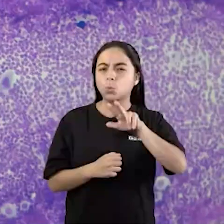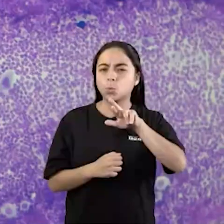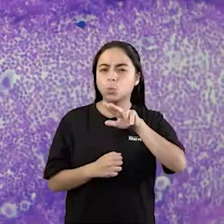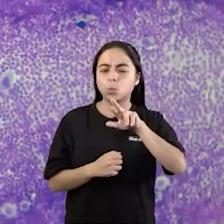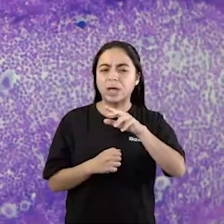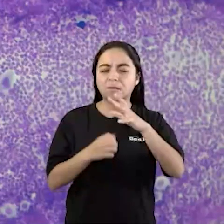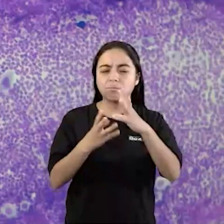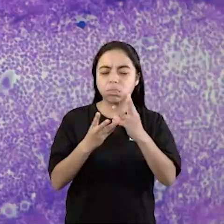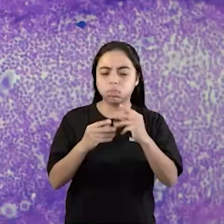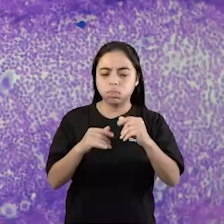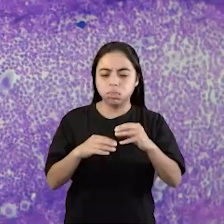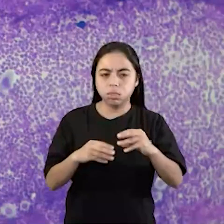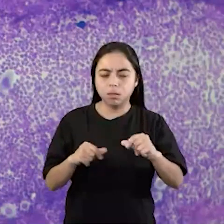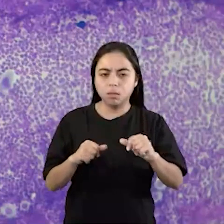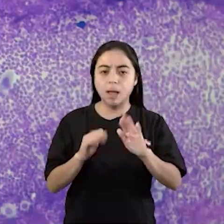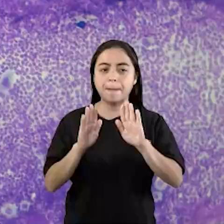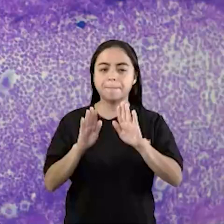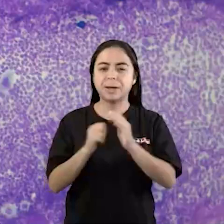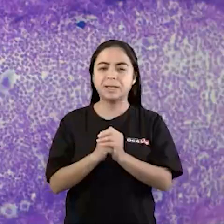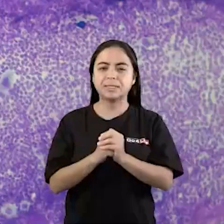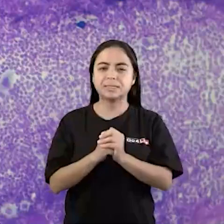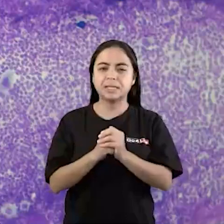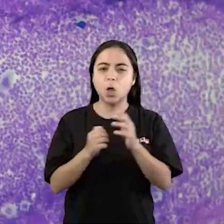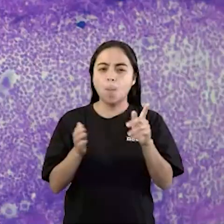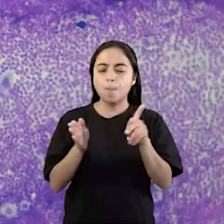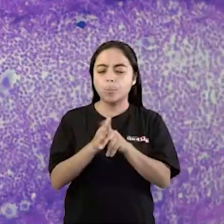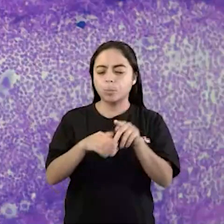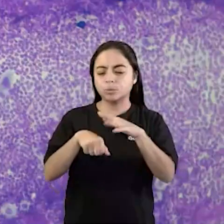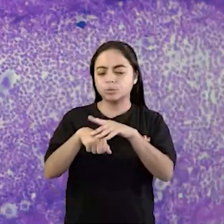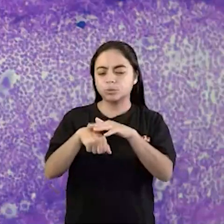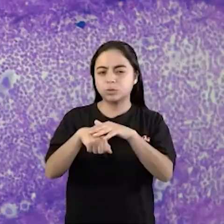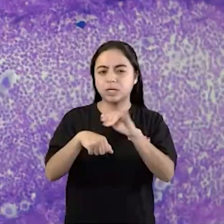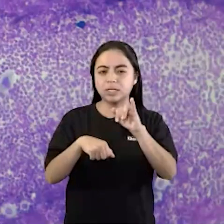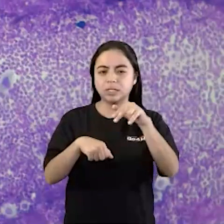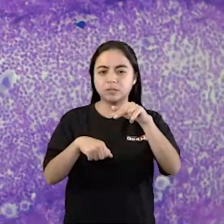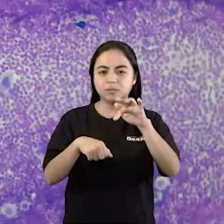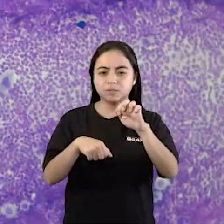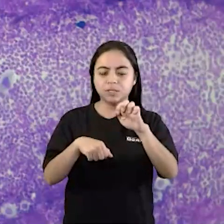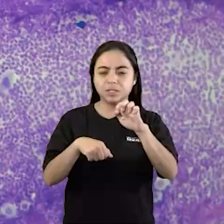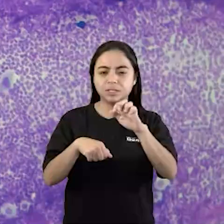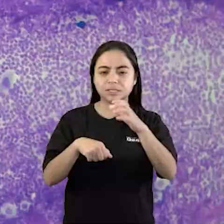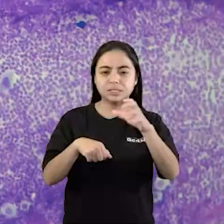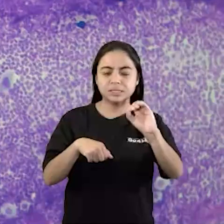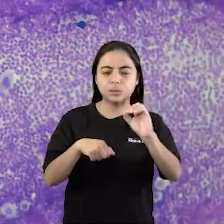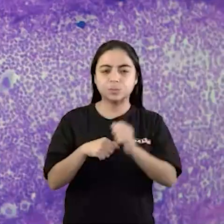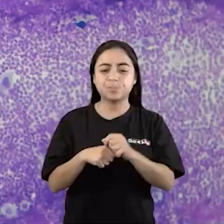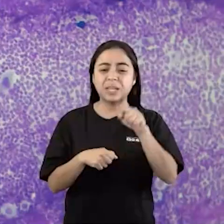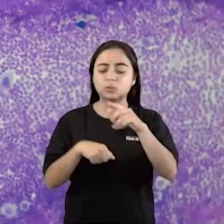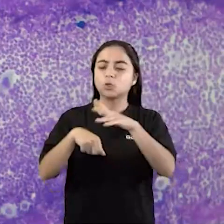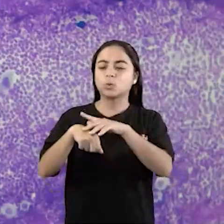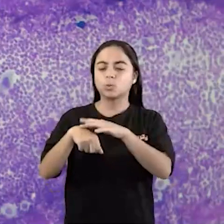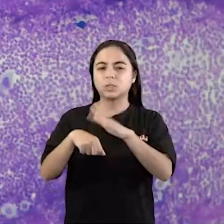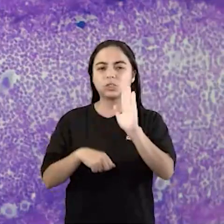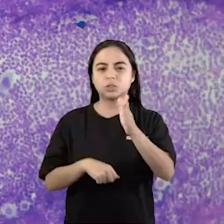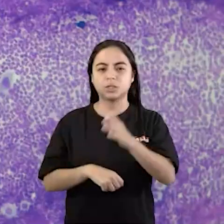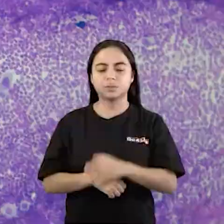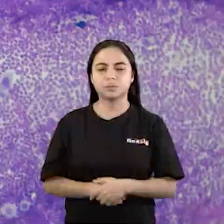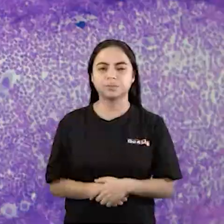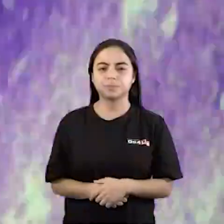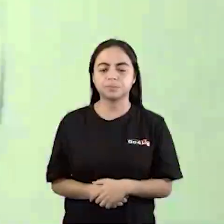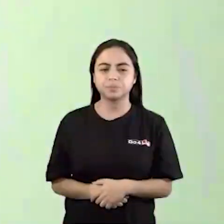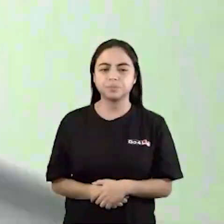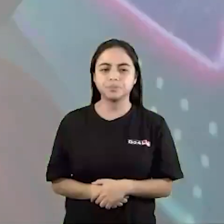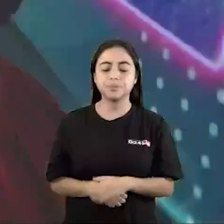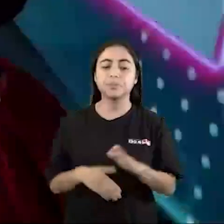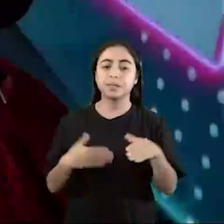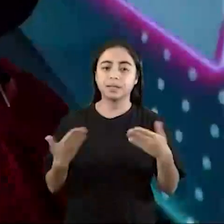de degeneração, mas é isento de infecção. Esse paciente tem um quadro de pênfigo foliáceo.